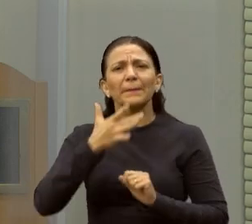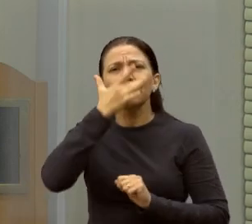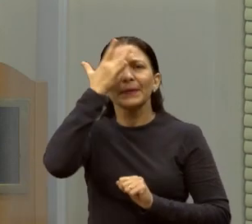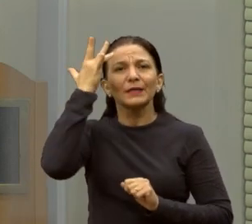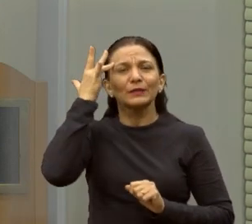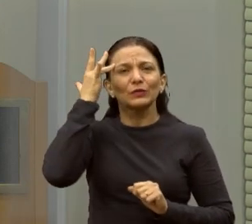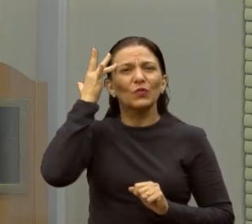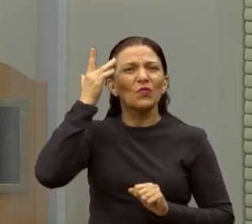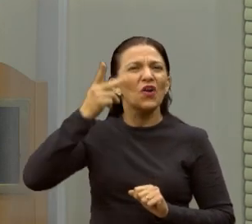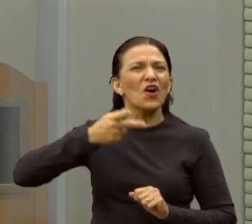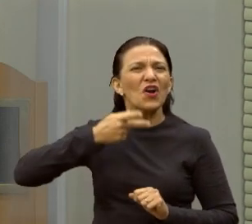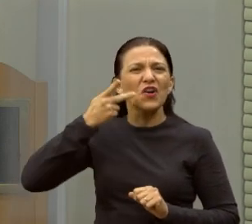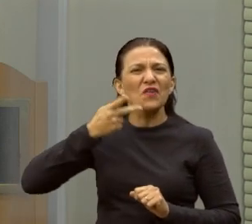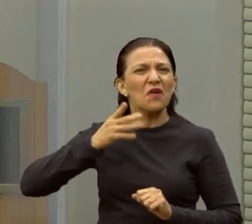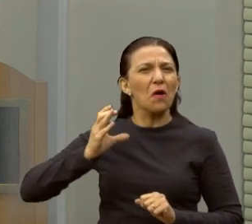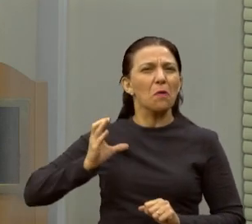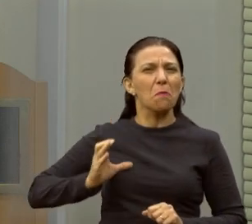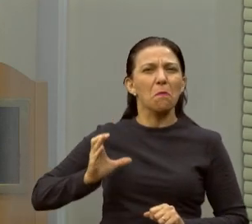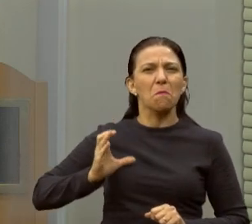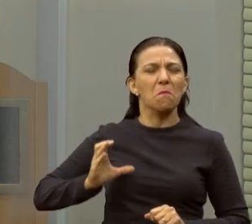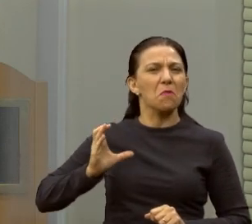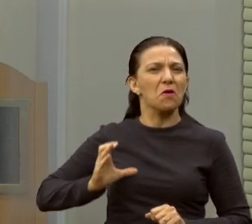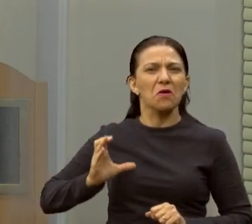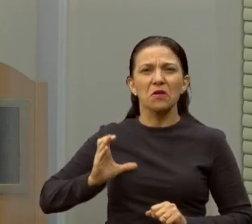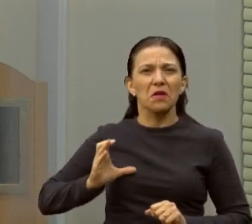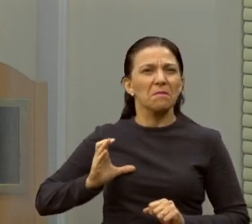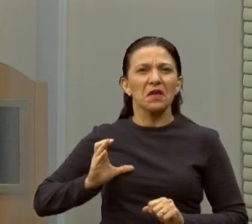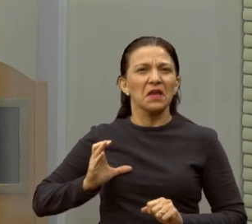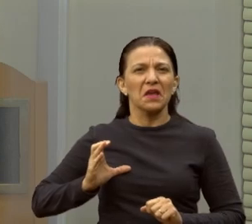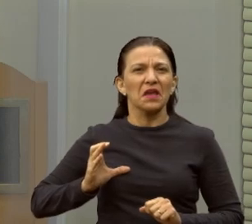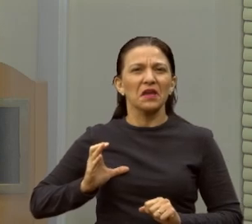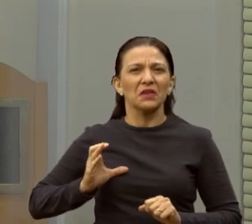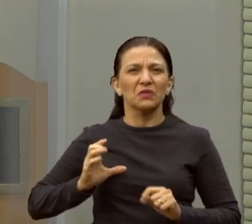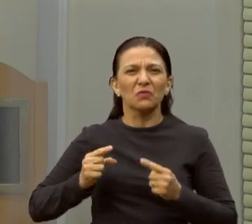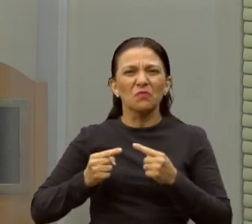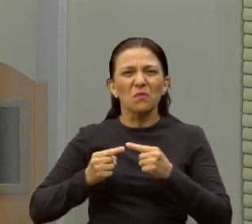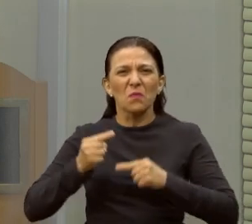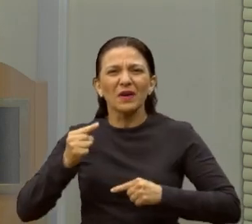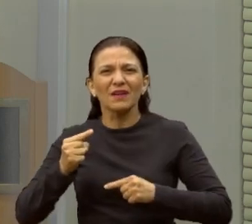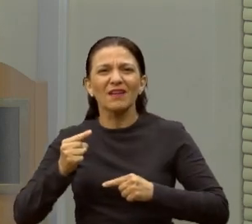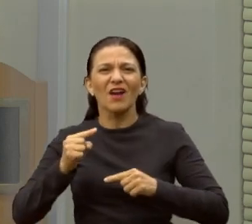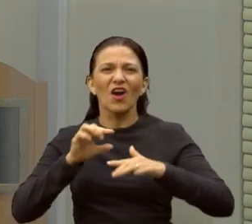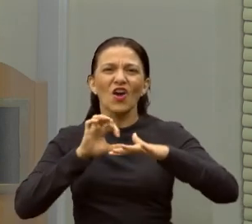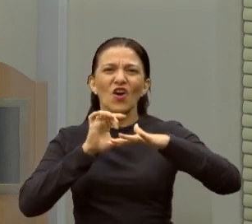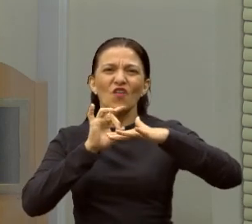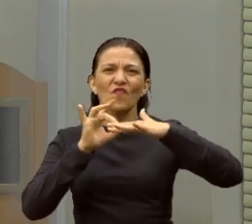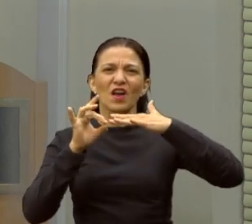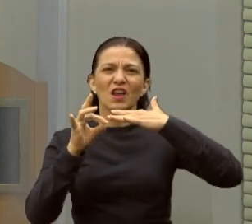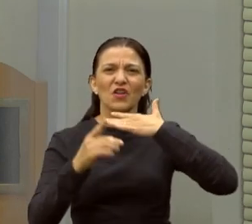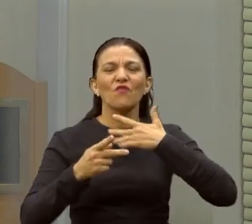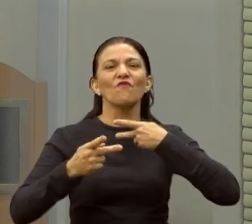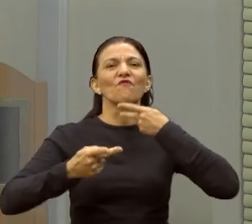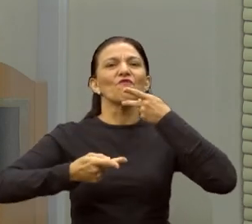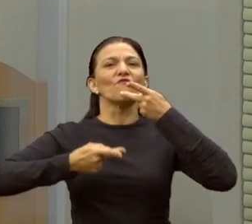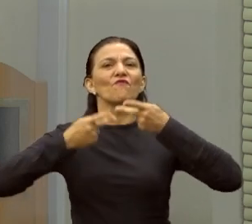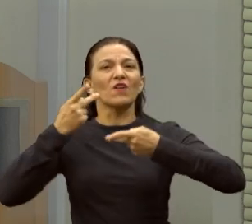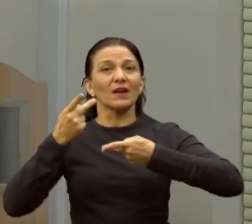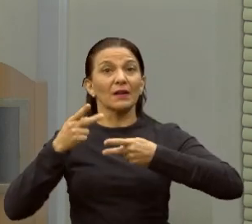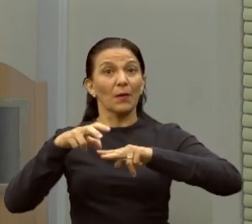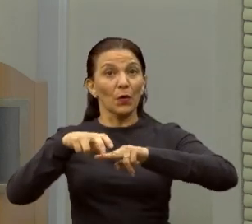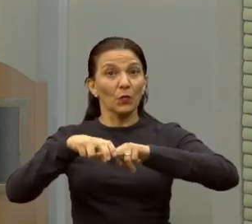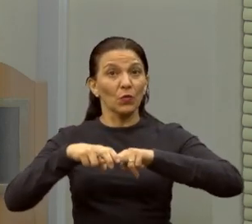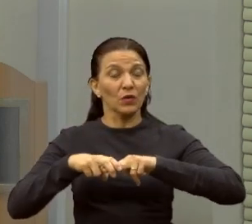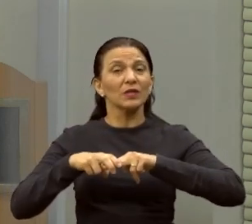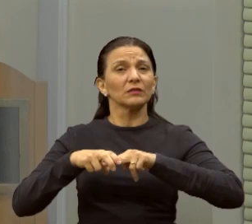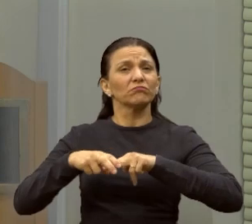não sustenta o que faz e fez e ainda tem a pachorra em falar fake News então Felipa